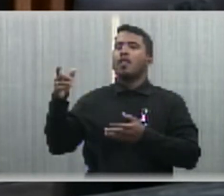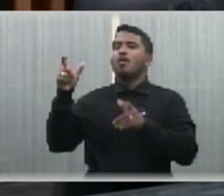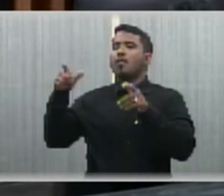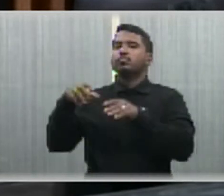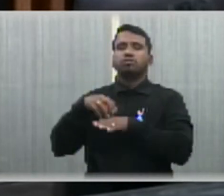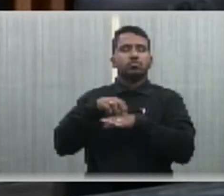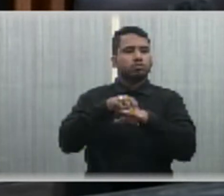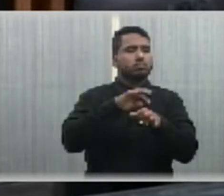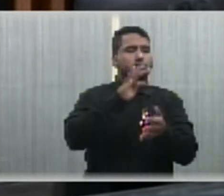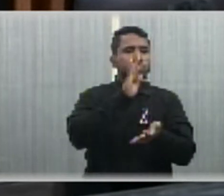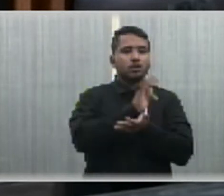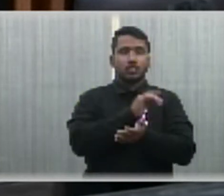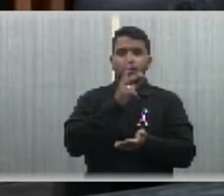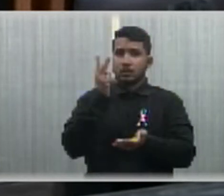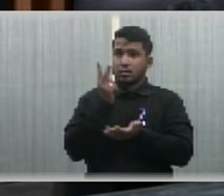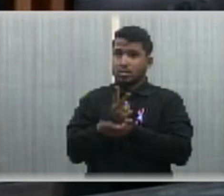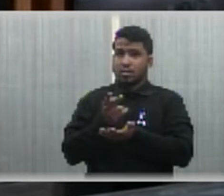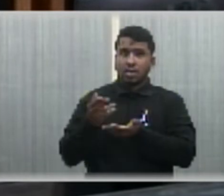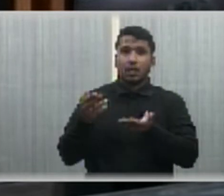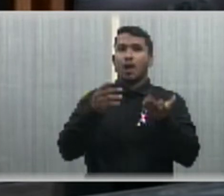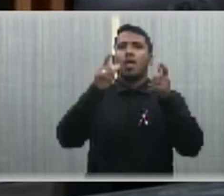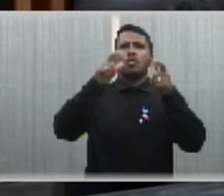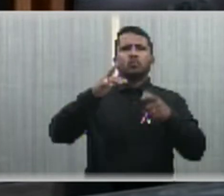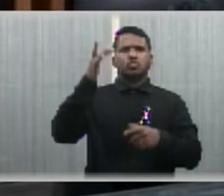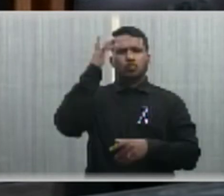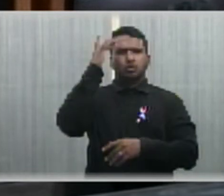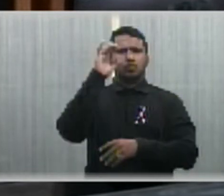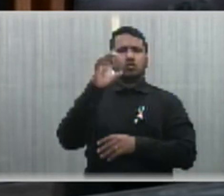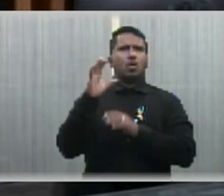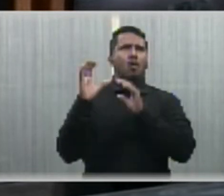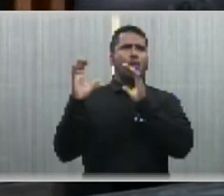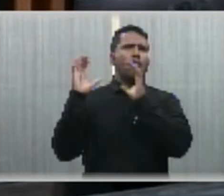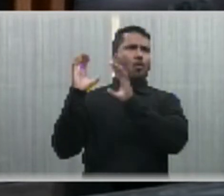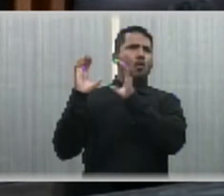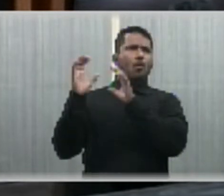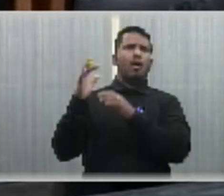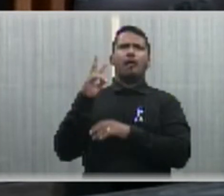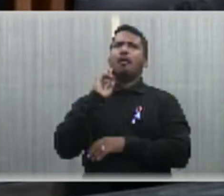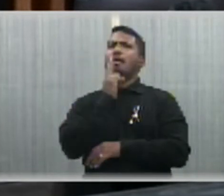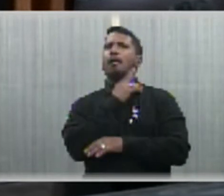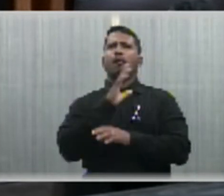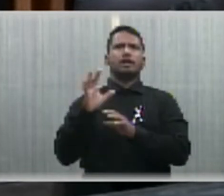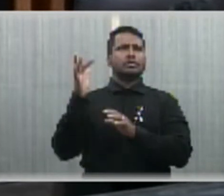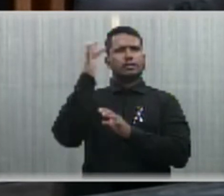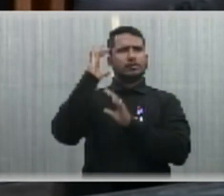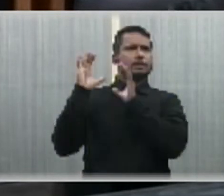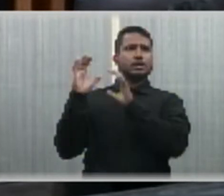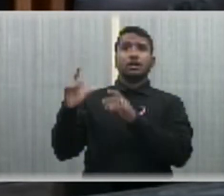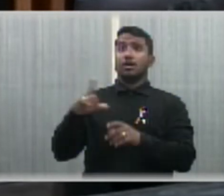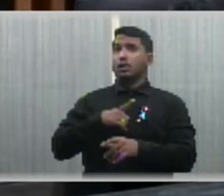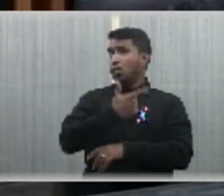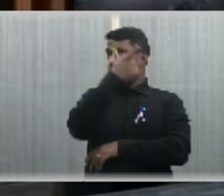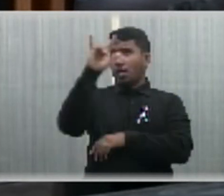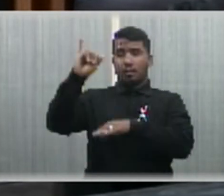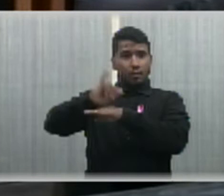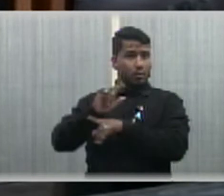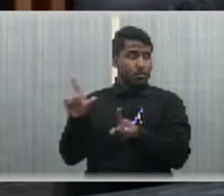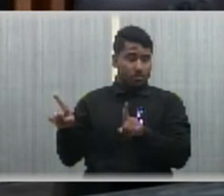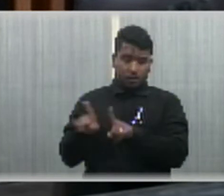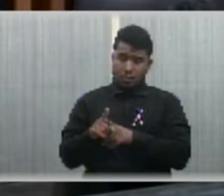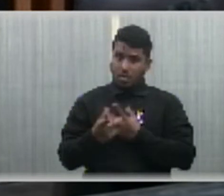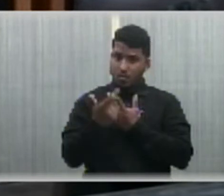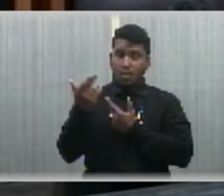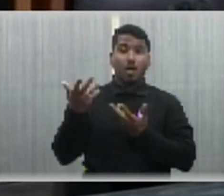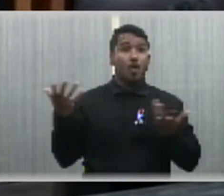de Teresina, nós levamos para o Coco Bambu, levamos para restaurantes que existem em outras capitais. Nós queremos